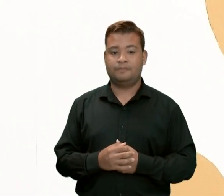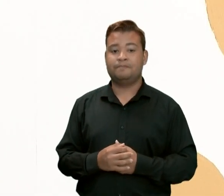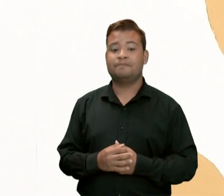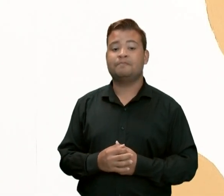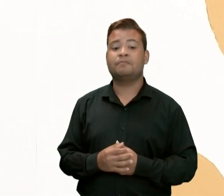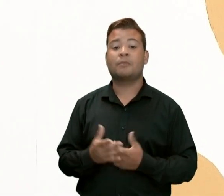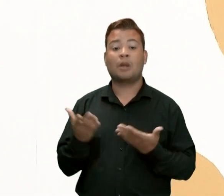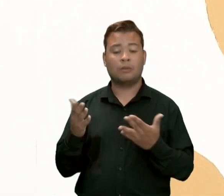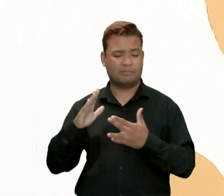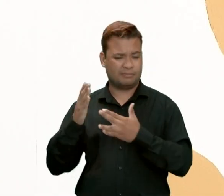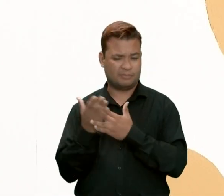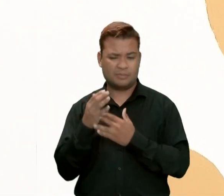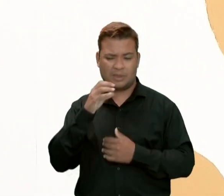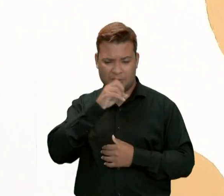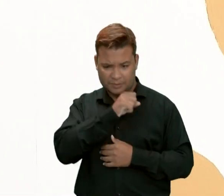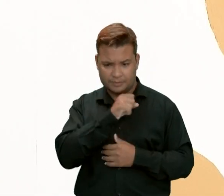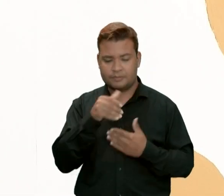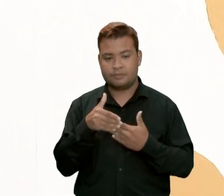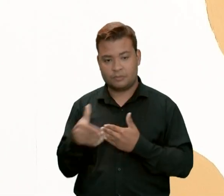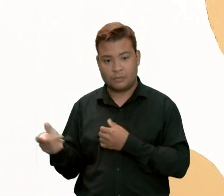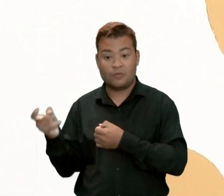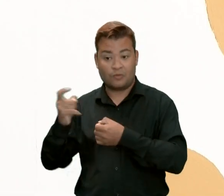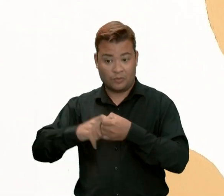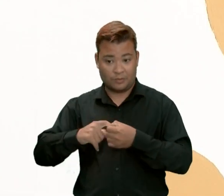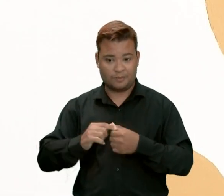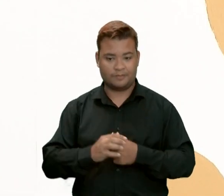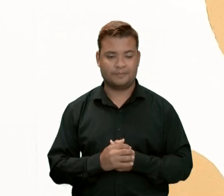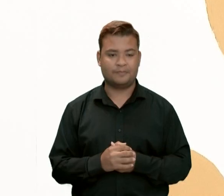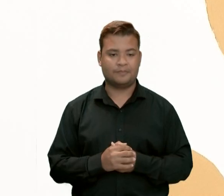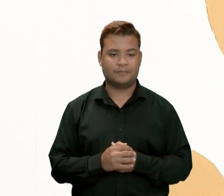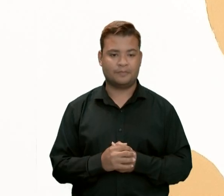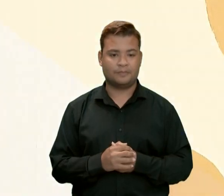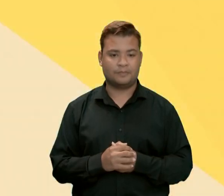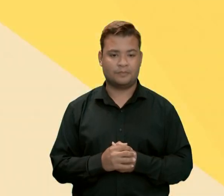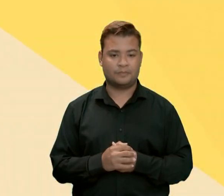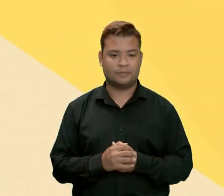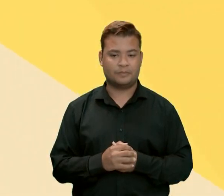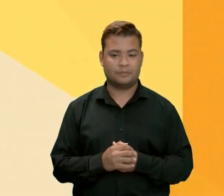Vamos para mais um rápido intervalo e já já voltamos.